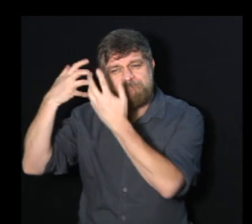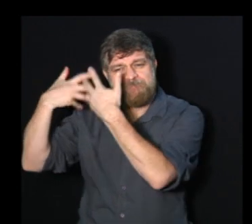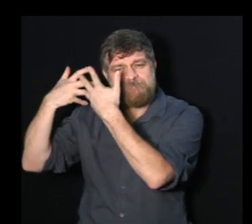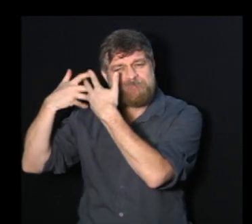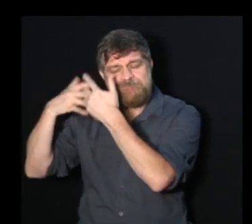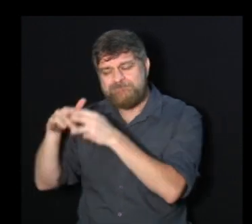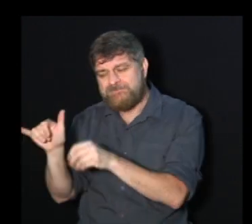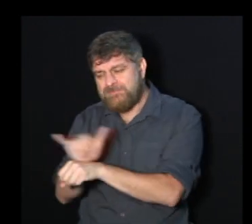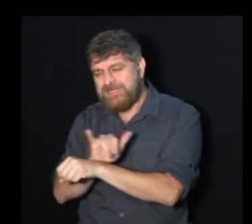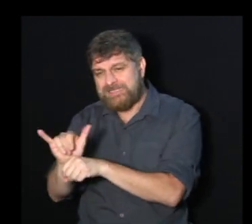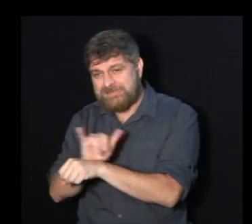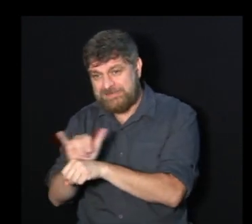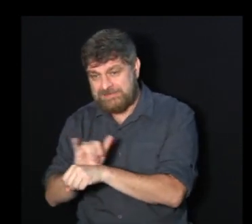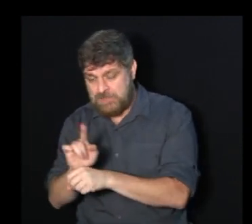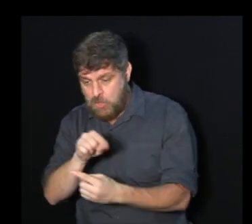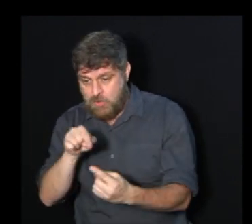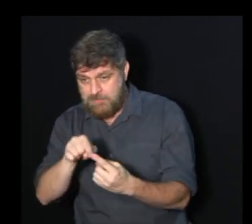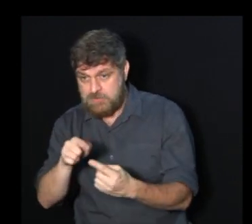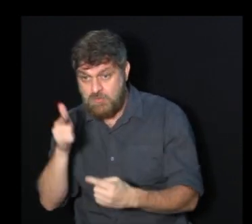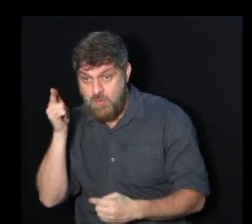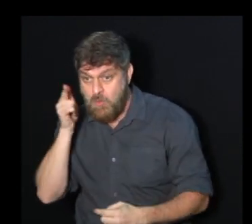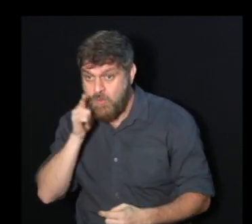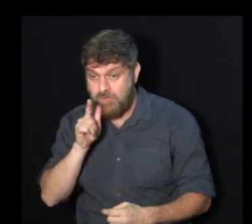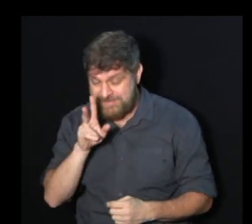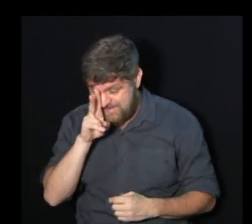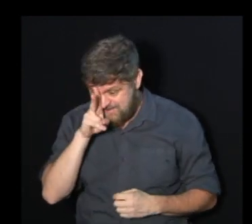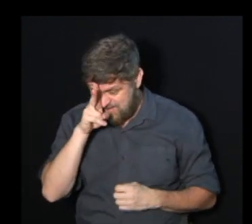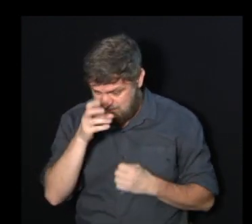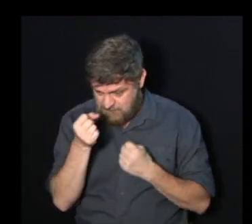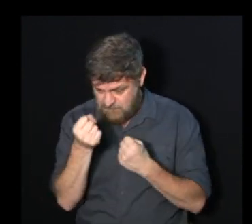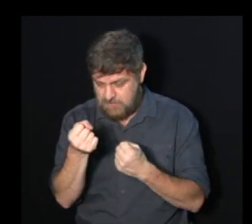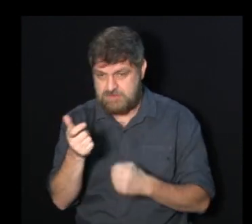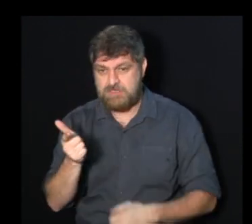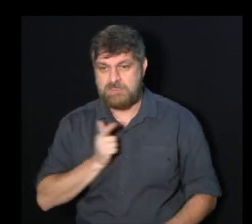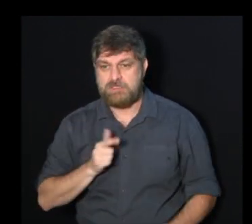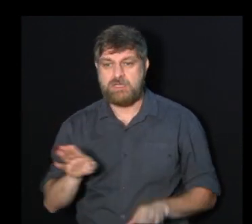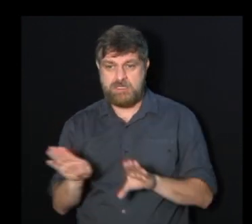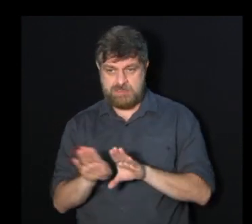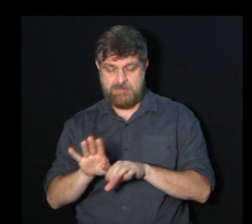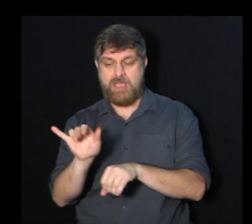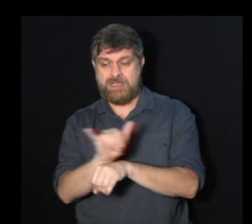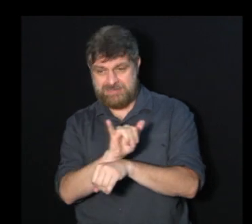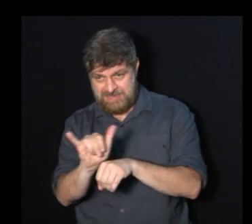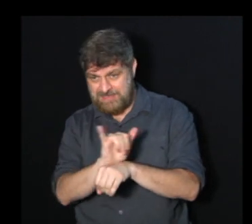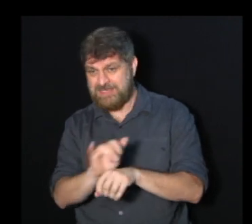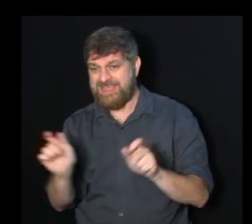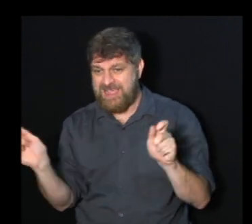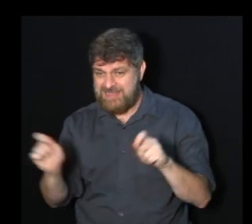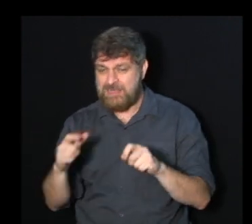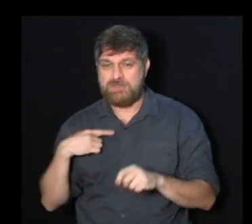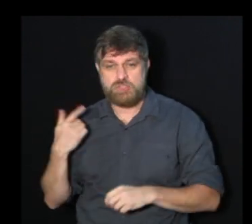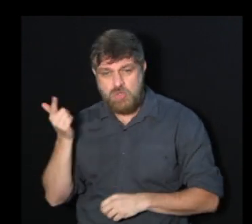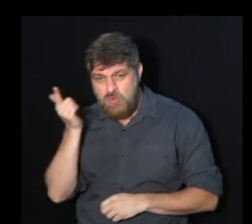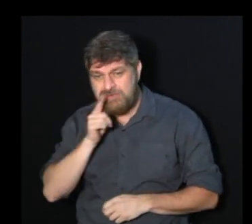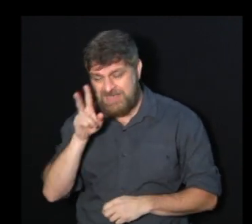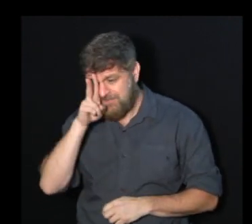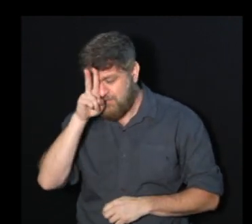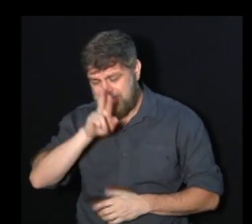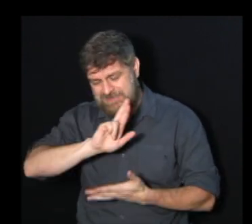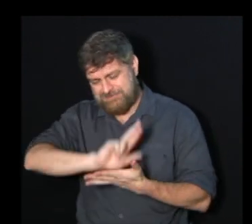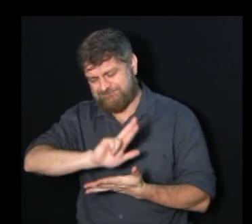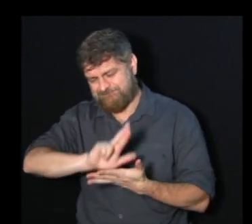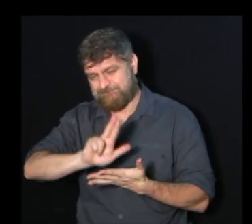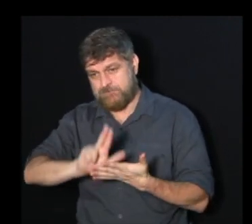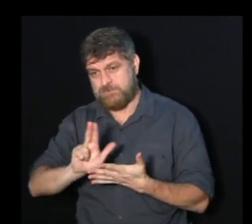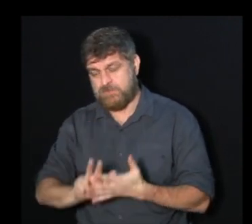aquele exercício e fortalecer. Mas então fica claro que tem a mecanoterapia, mas a gente consegue fortalecer de outras formas também. Isso